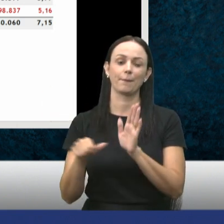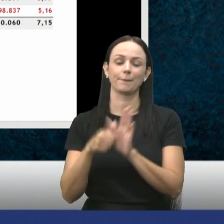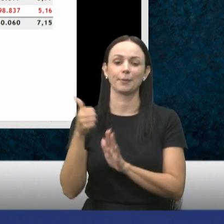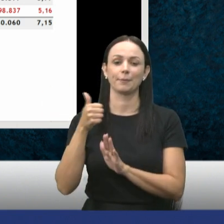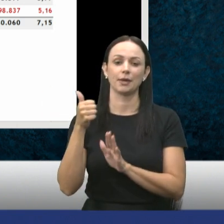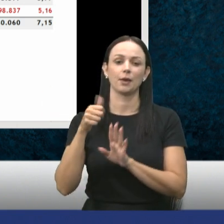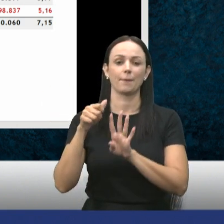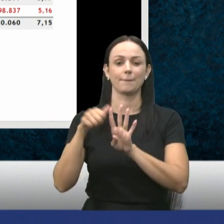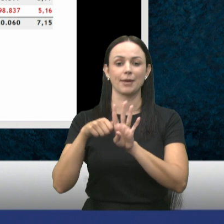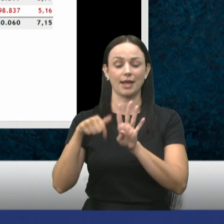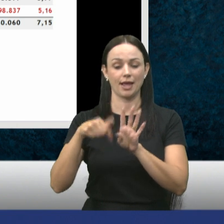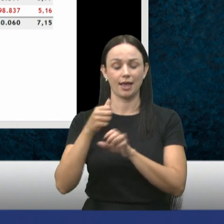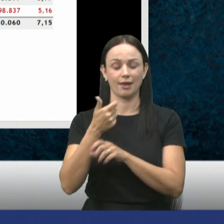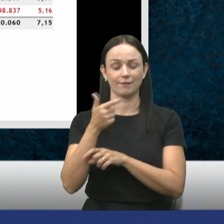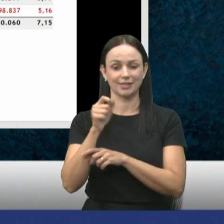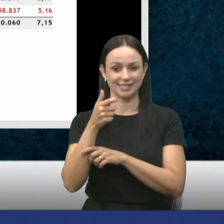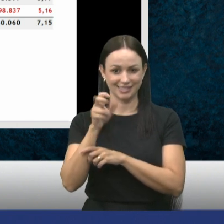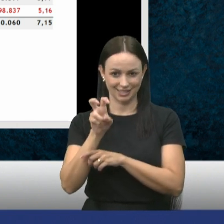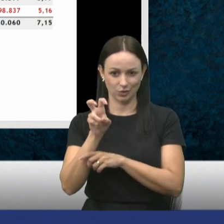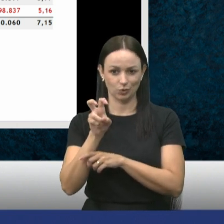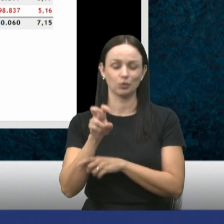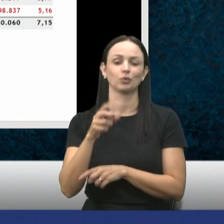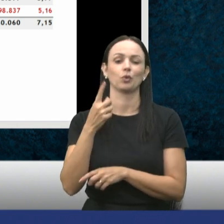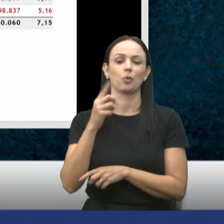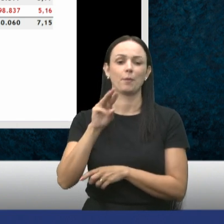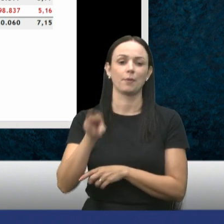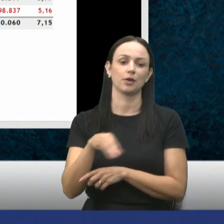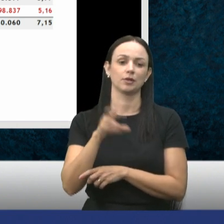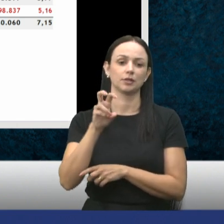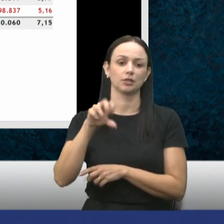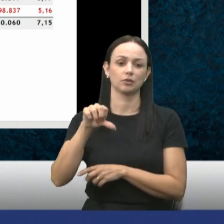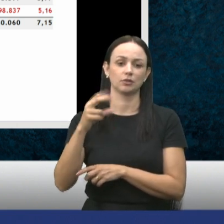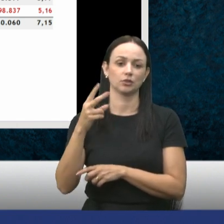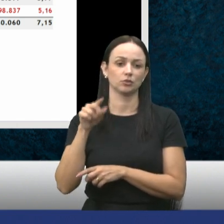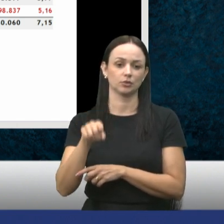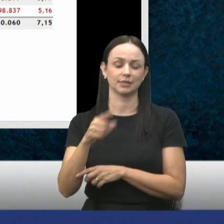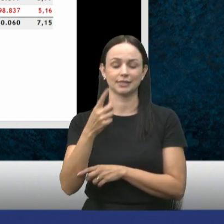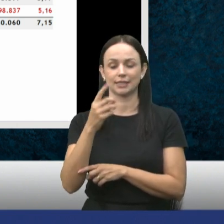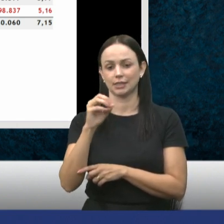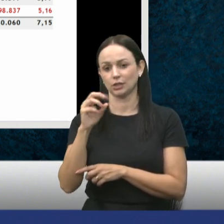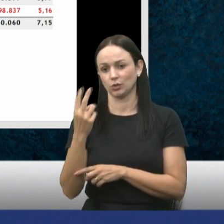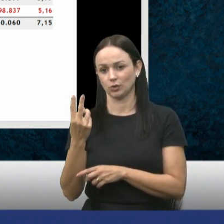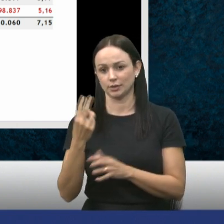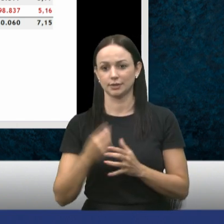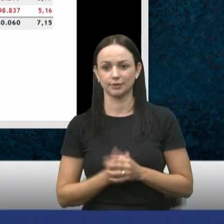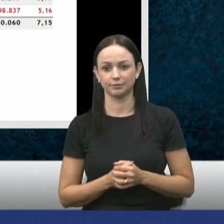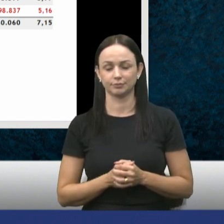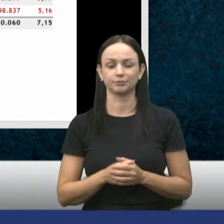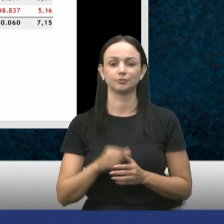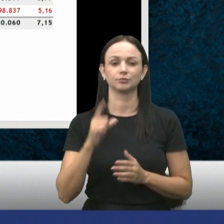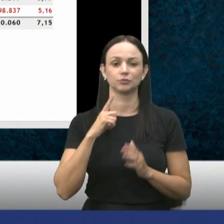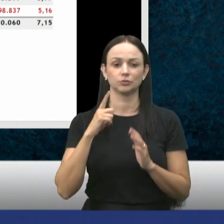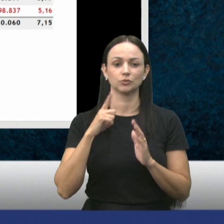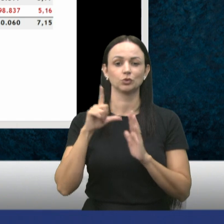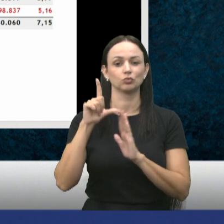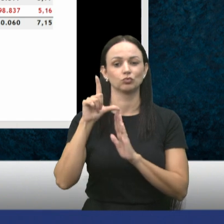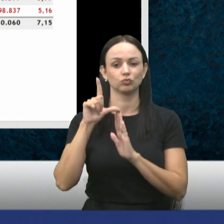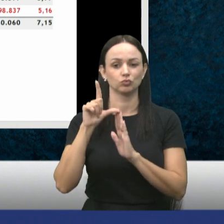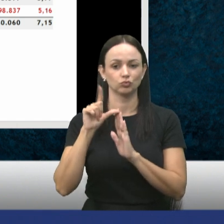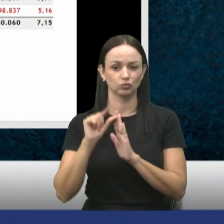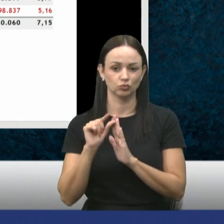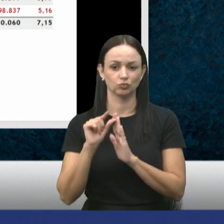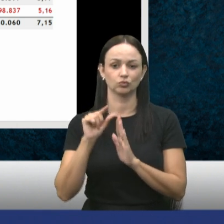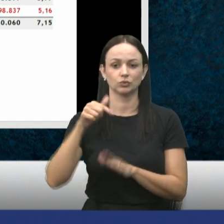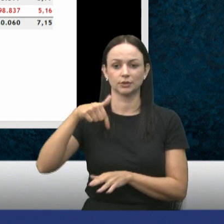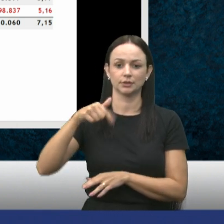quadrimestre desse ano, uma receita de 1.592.102. houve uma queda aí de